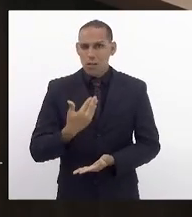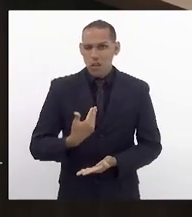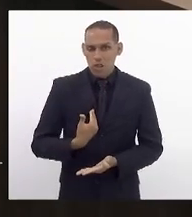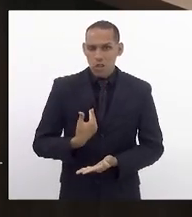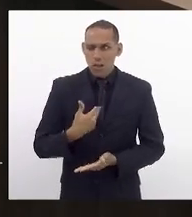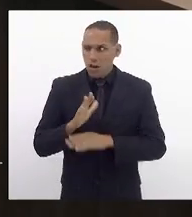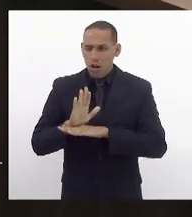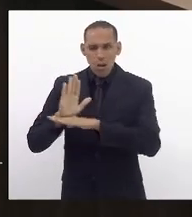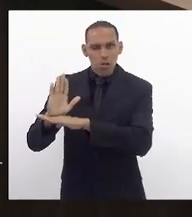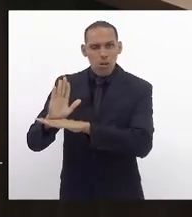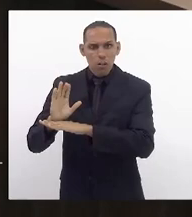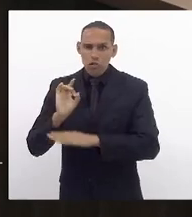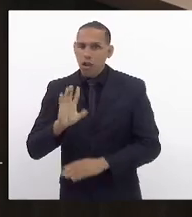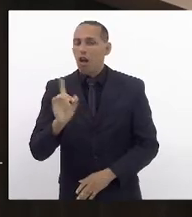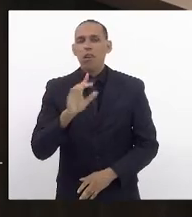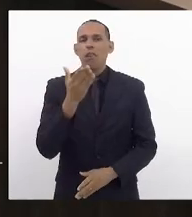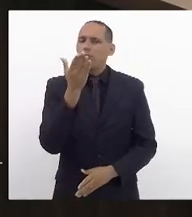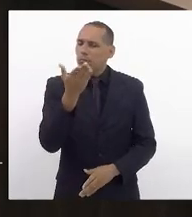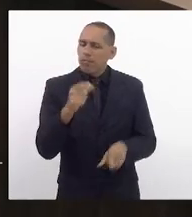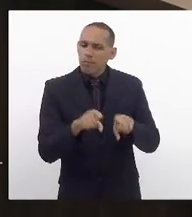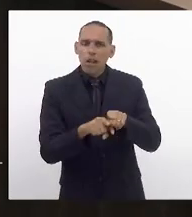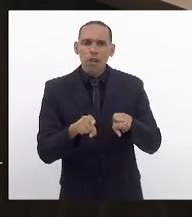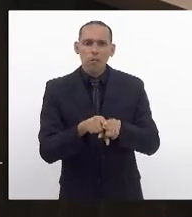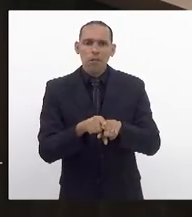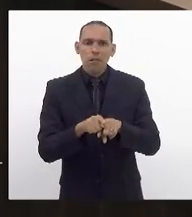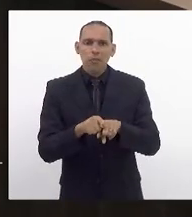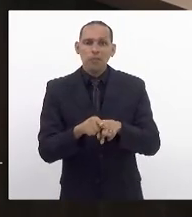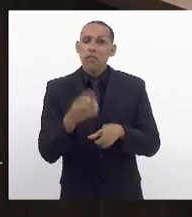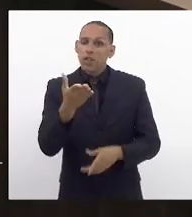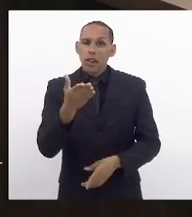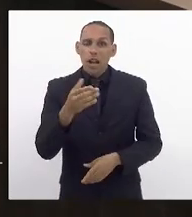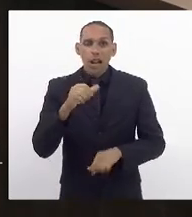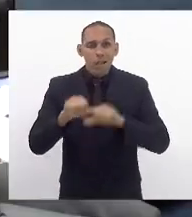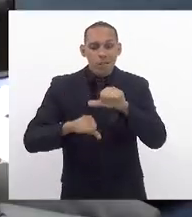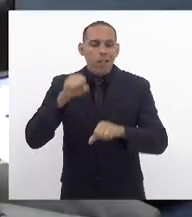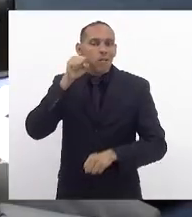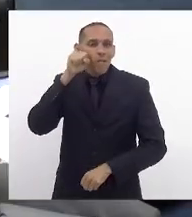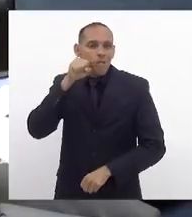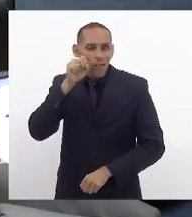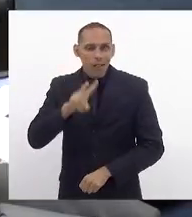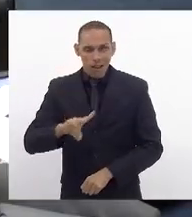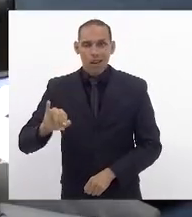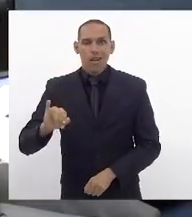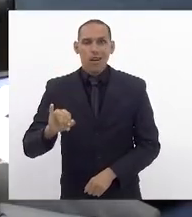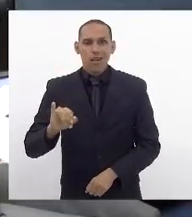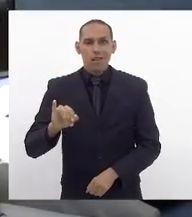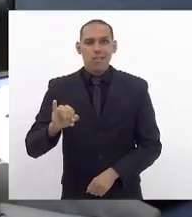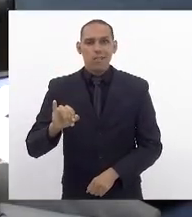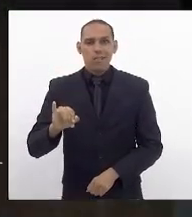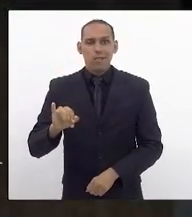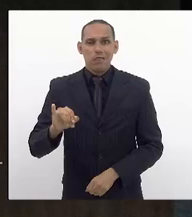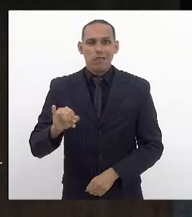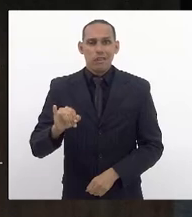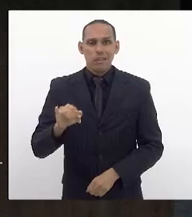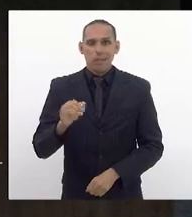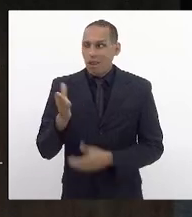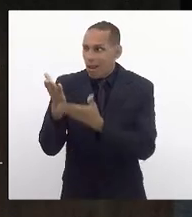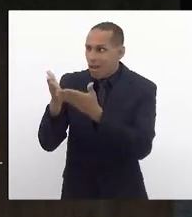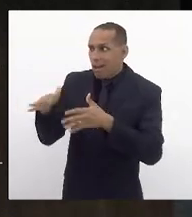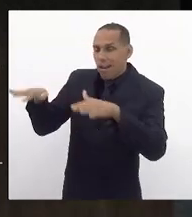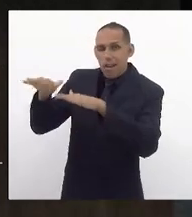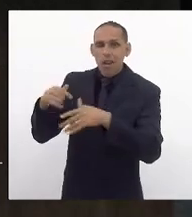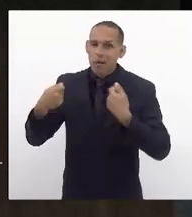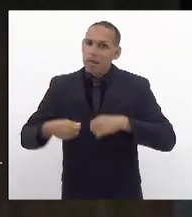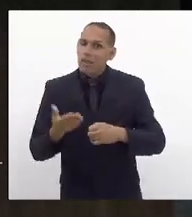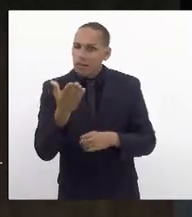mas pedindo a ajuda de Vossa Excelência, que será senador. E o senhor, eles precisam do senhor. Não, fala